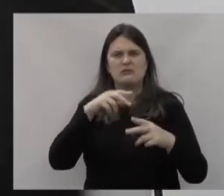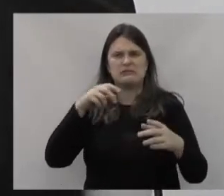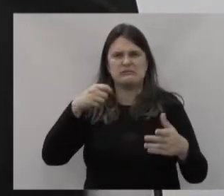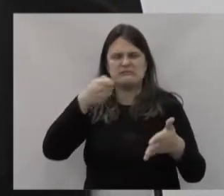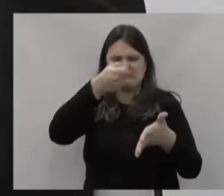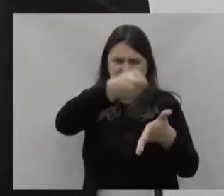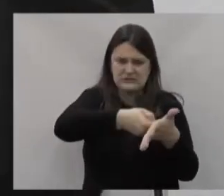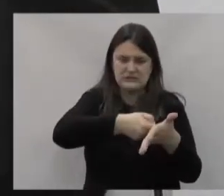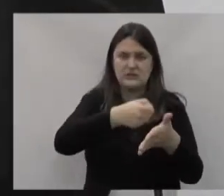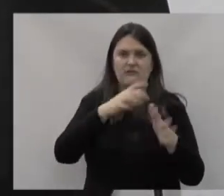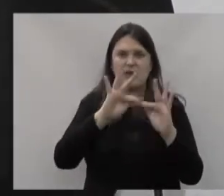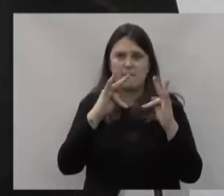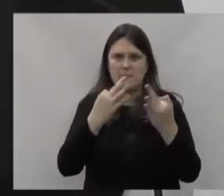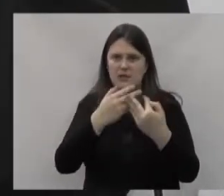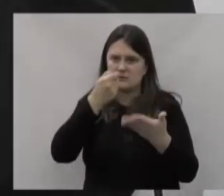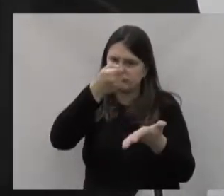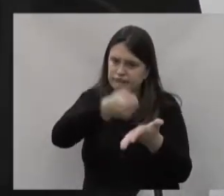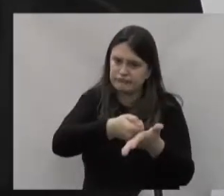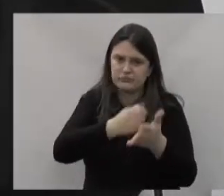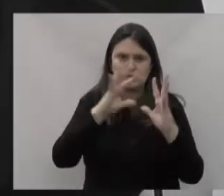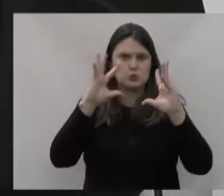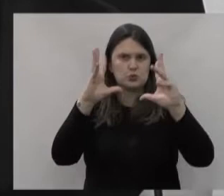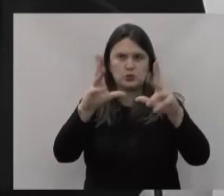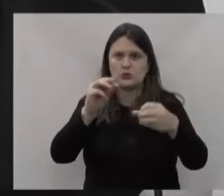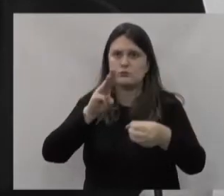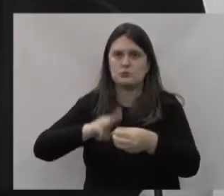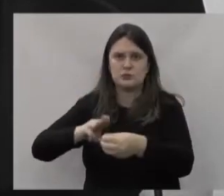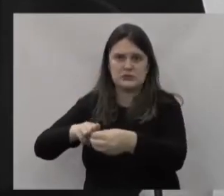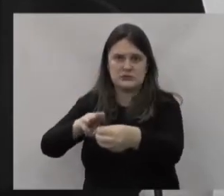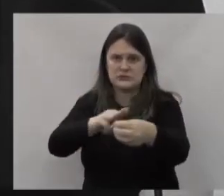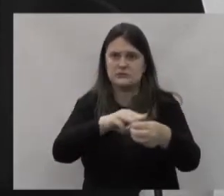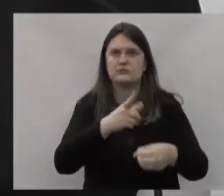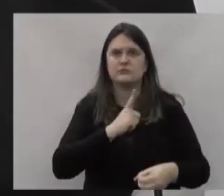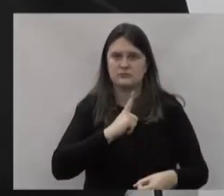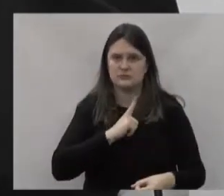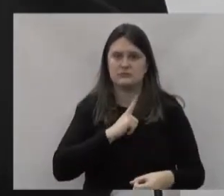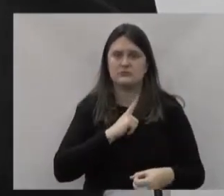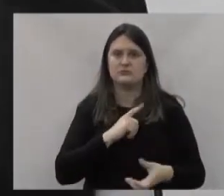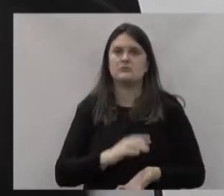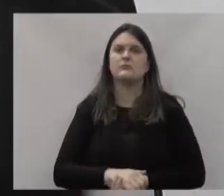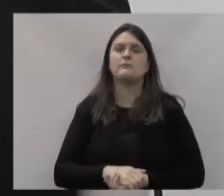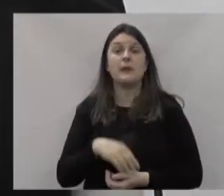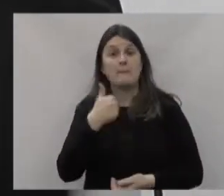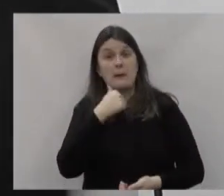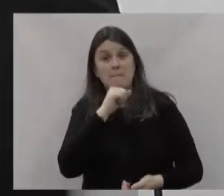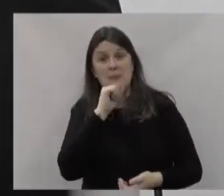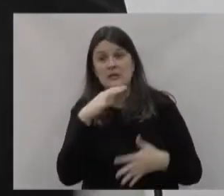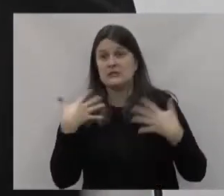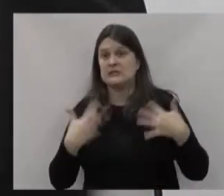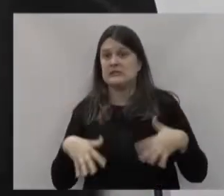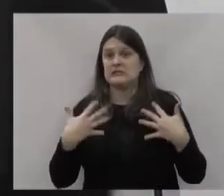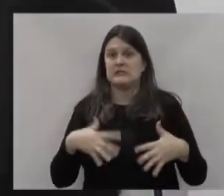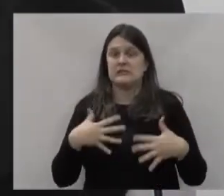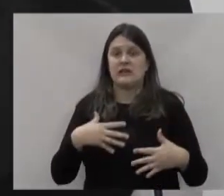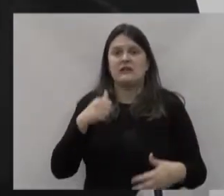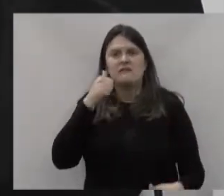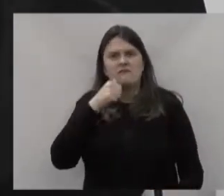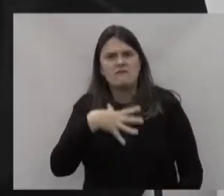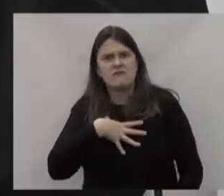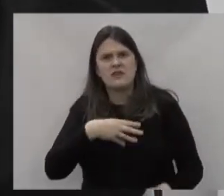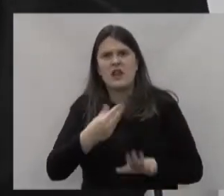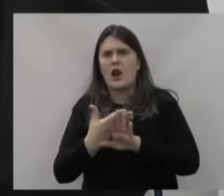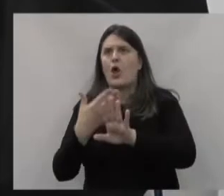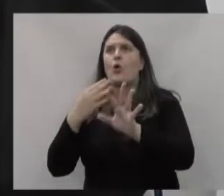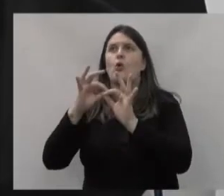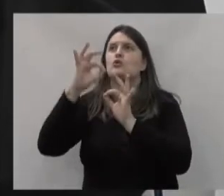abusivo absurdamente em todos os municípios da comarca. As mães desesperadas porque suas filhas estavam